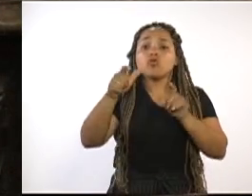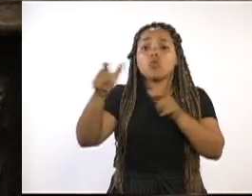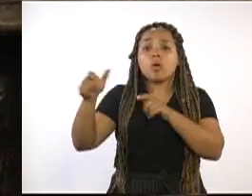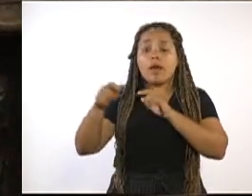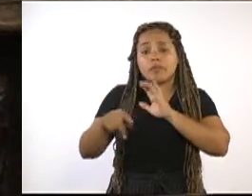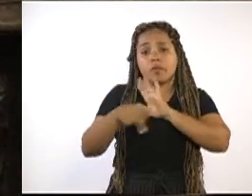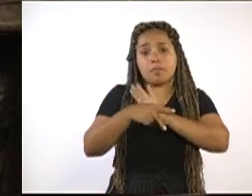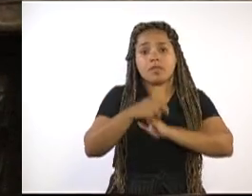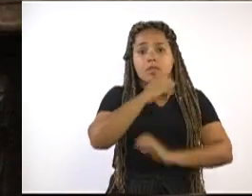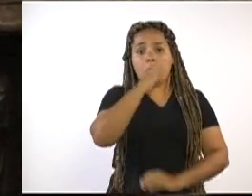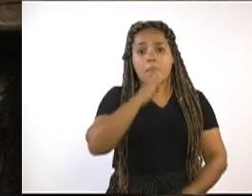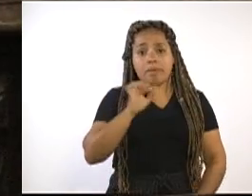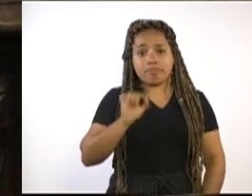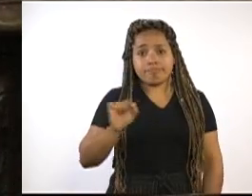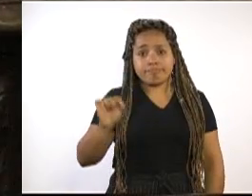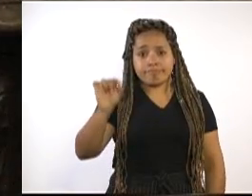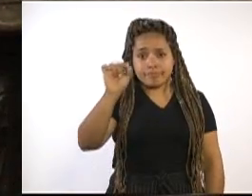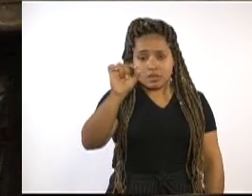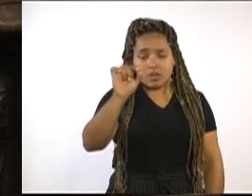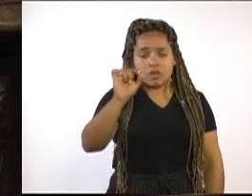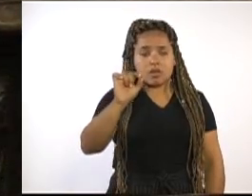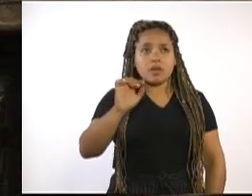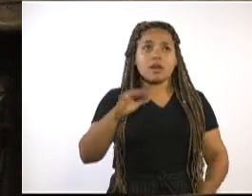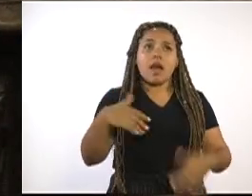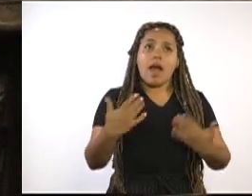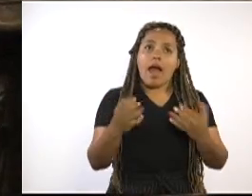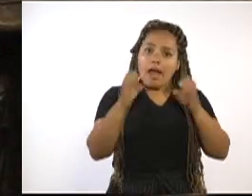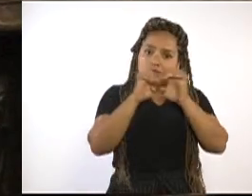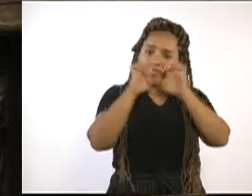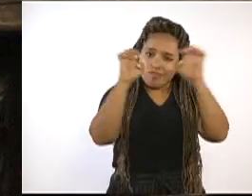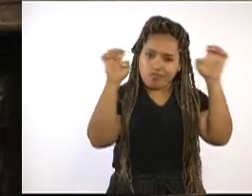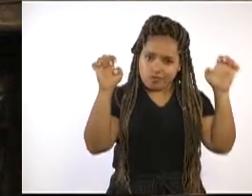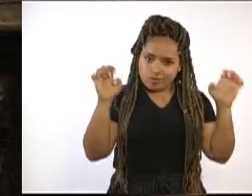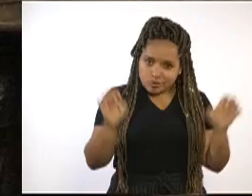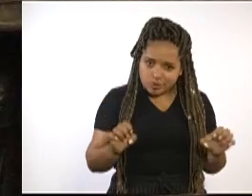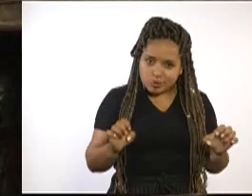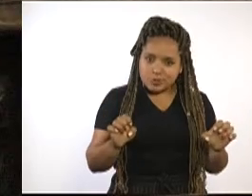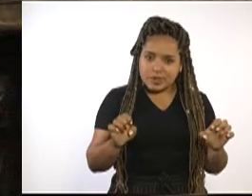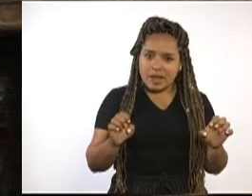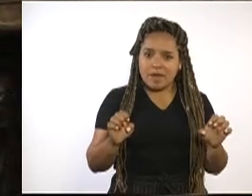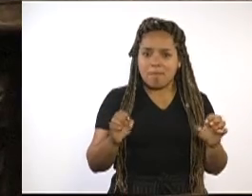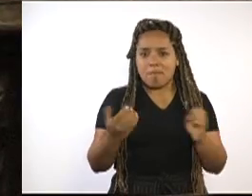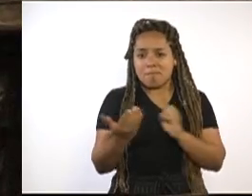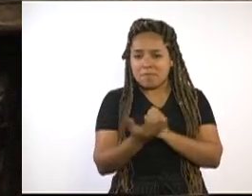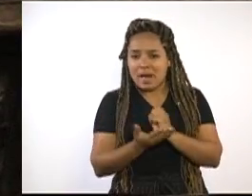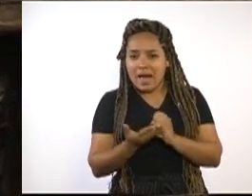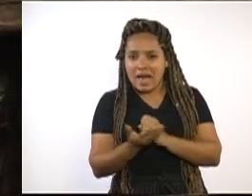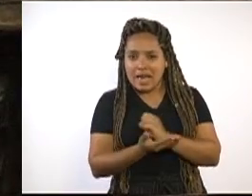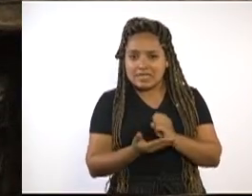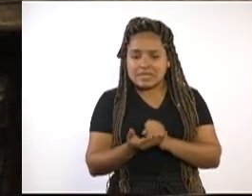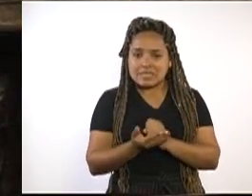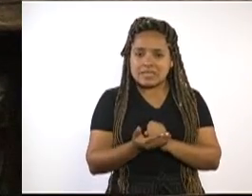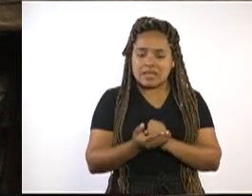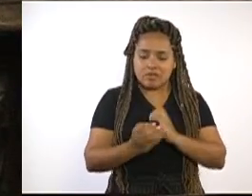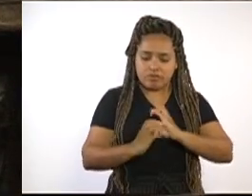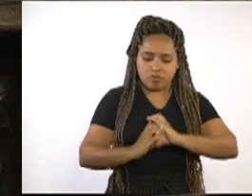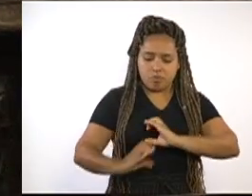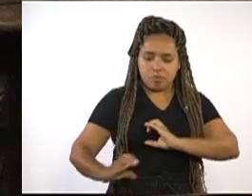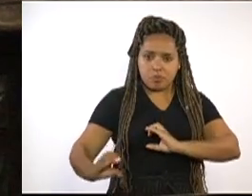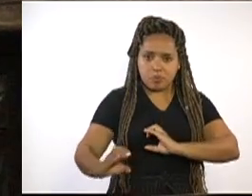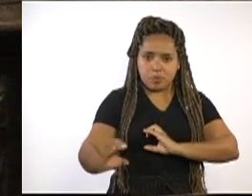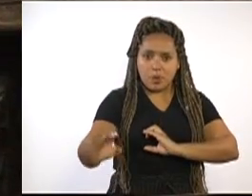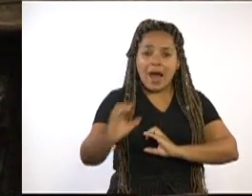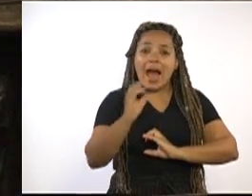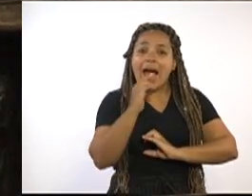Brasil. A infraestrutura de saneamento e de coleta de águas aqui